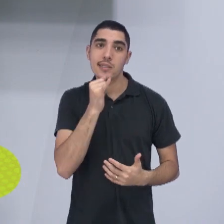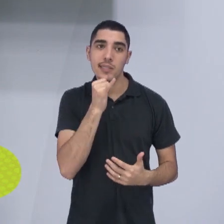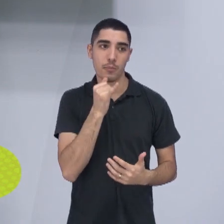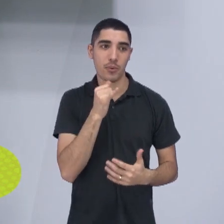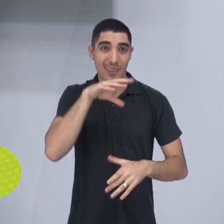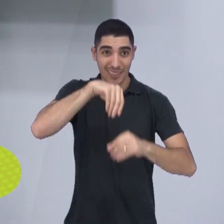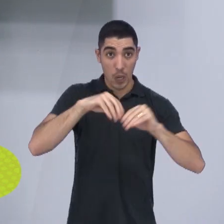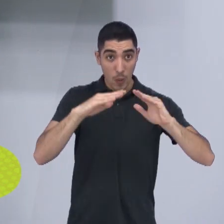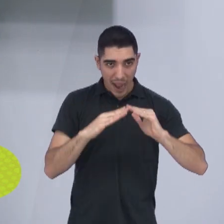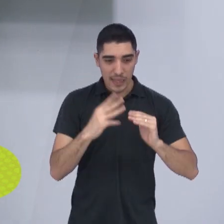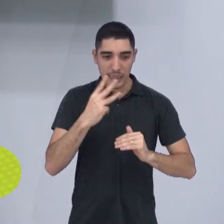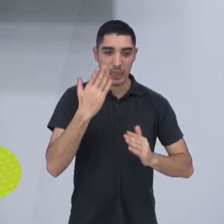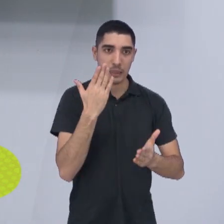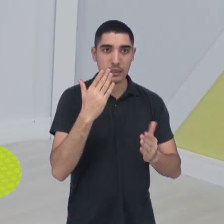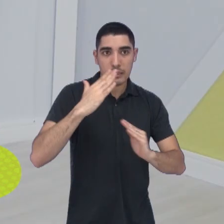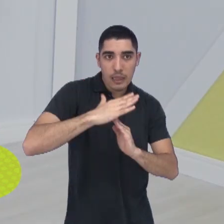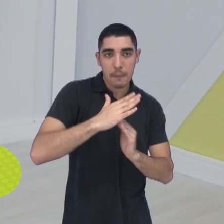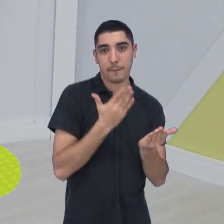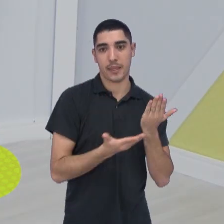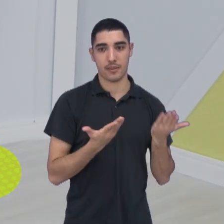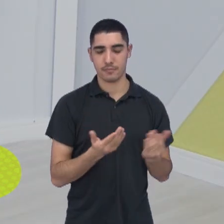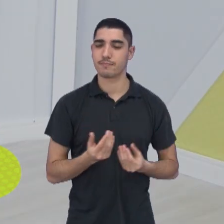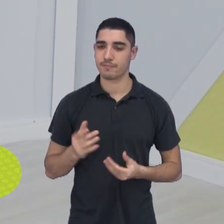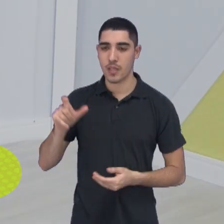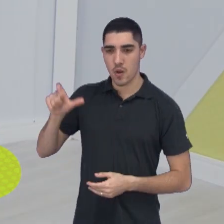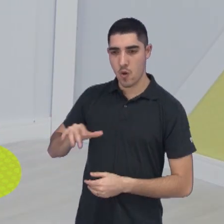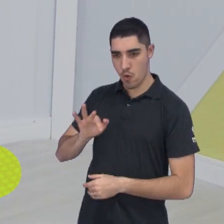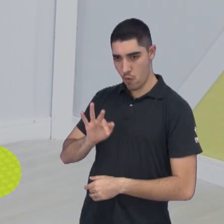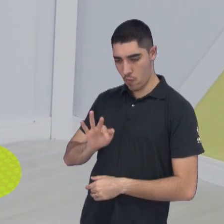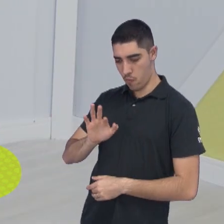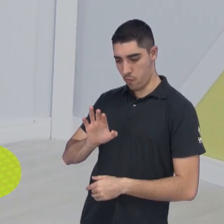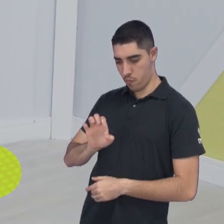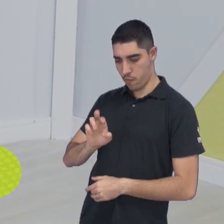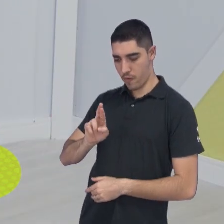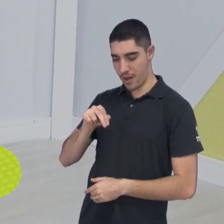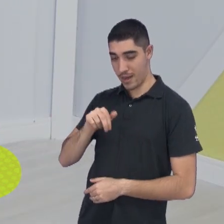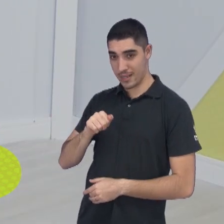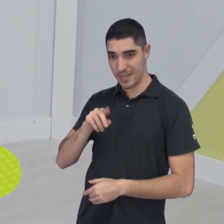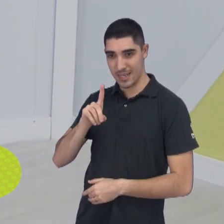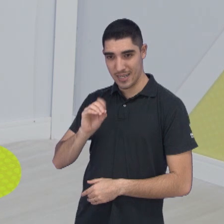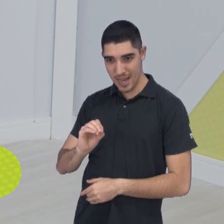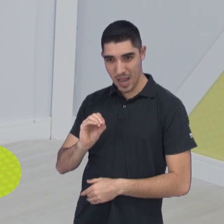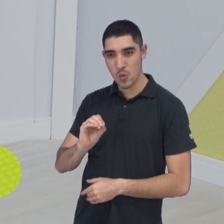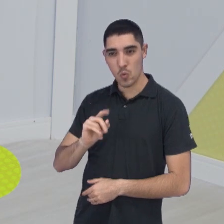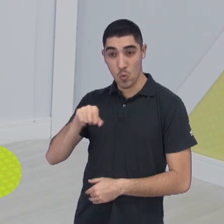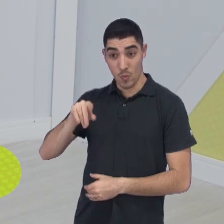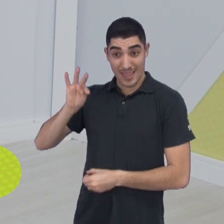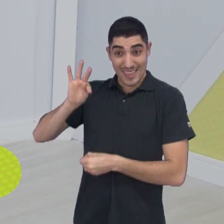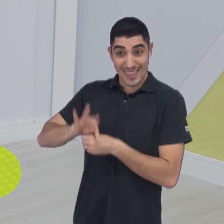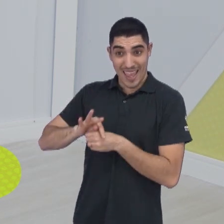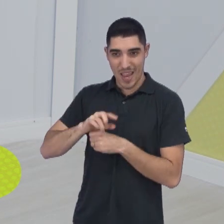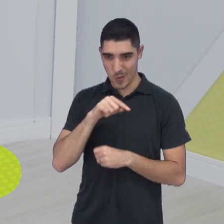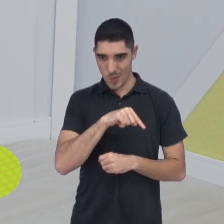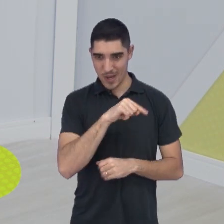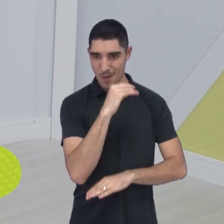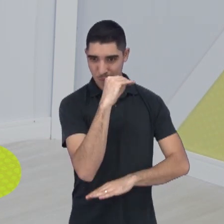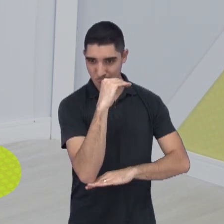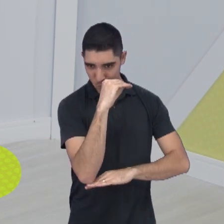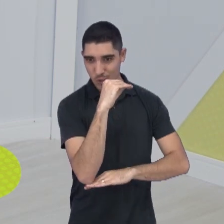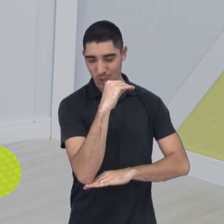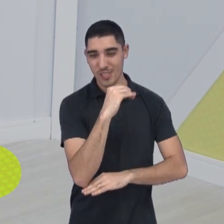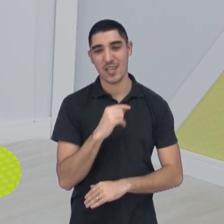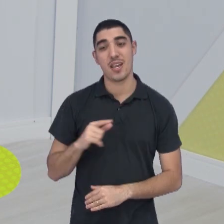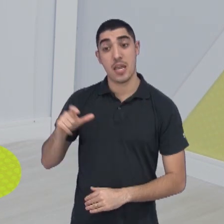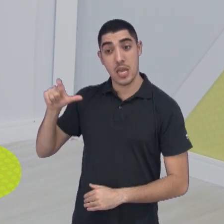pode acontecer, principalmente jogando em casa. Fernando Pena, que é o técnico do Mogi, ex-jogador aí de vários clubes, um baita jogador, que agora está